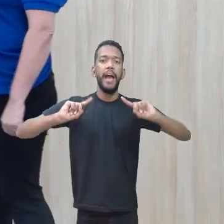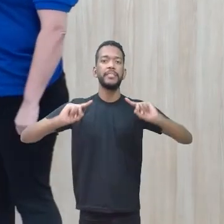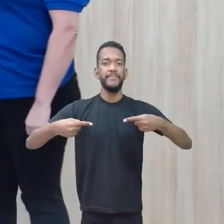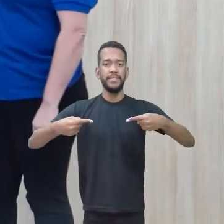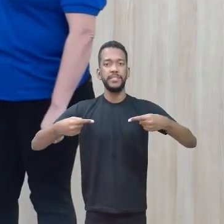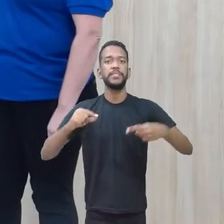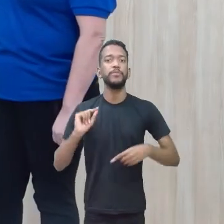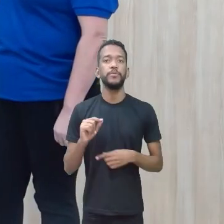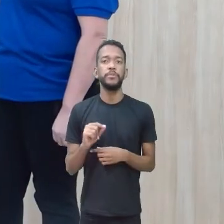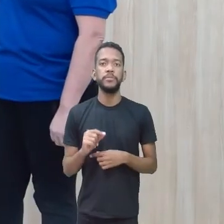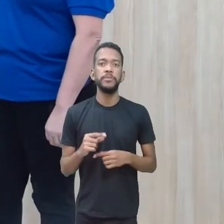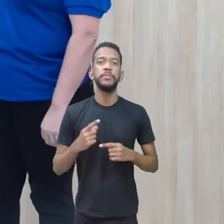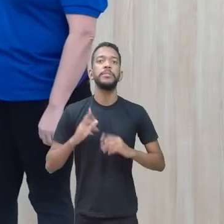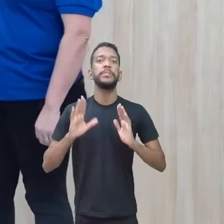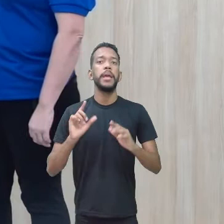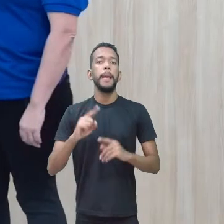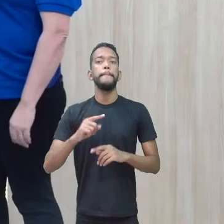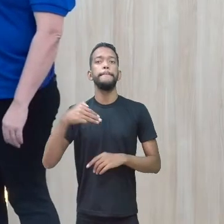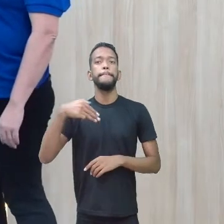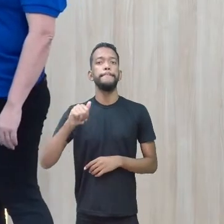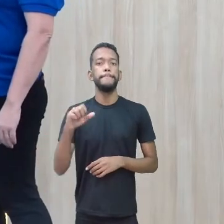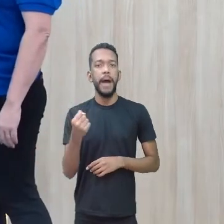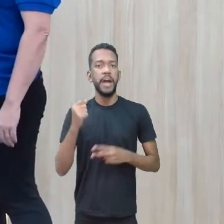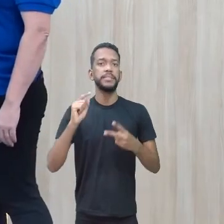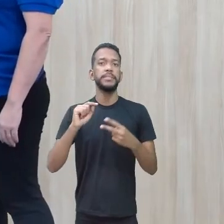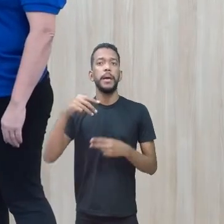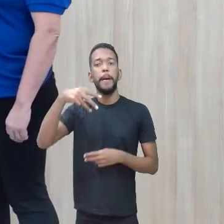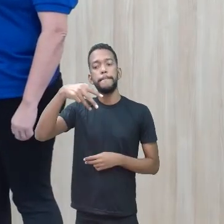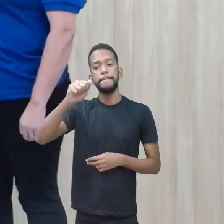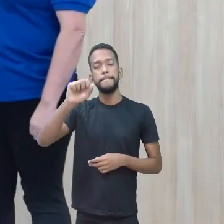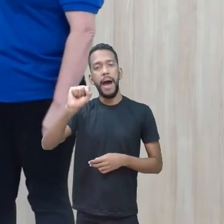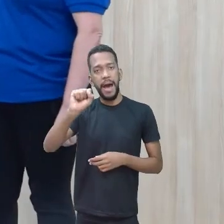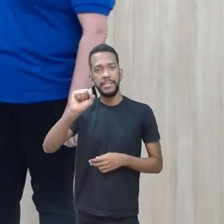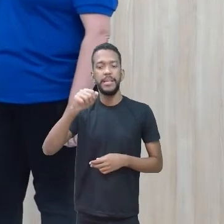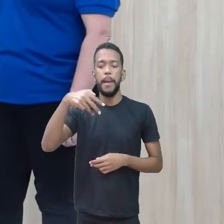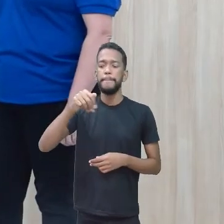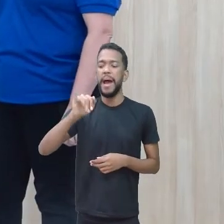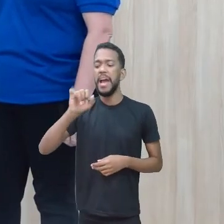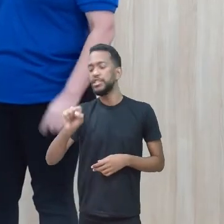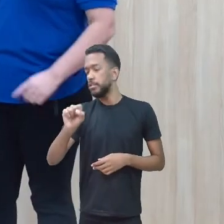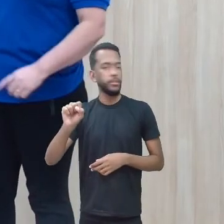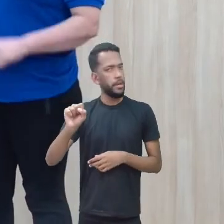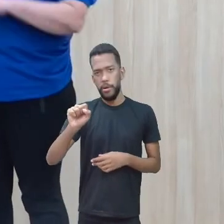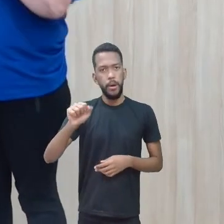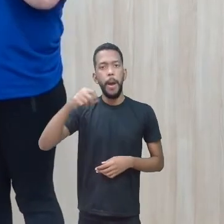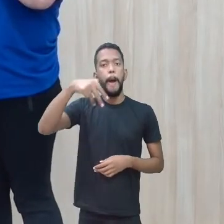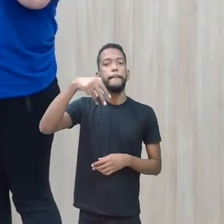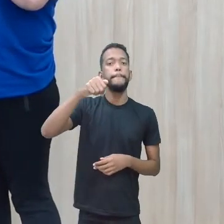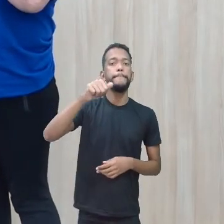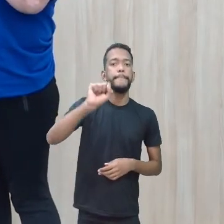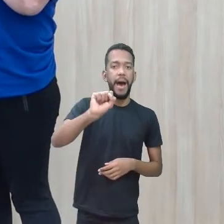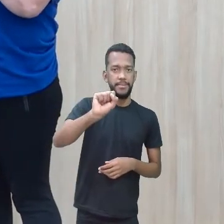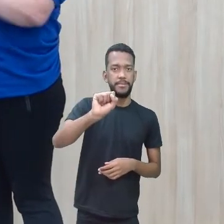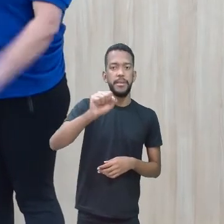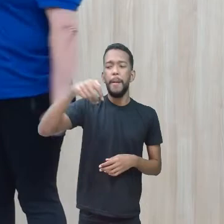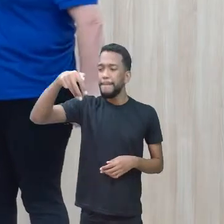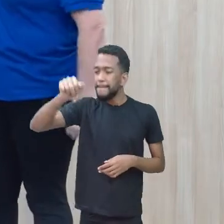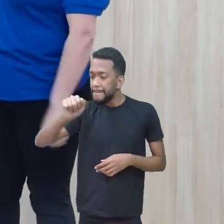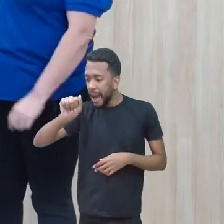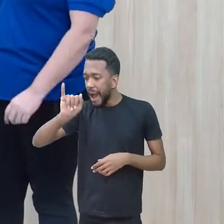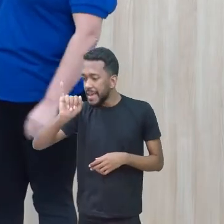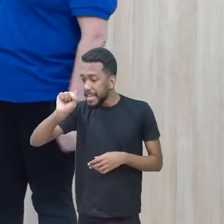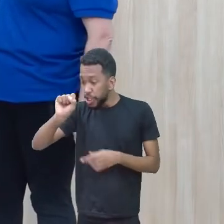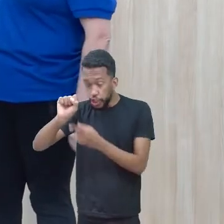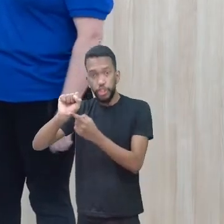adversativas, nós temos mais, mas, não é mais é o sinalzinho de mais, não